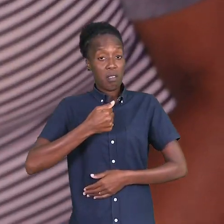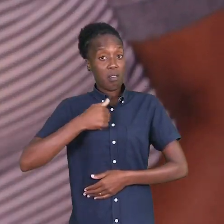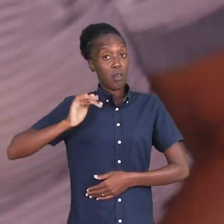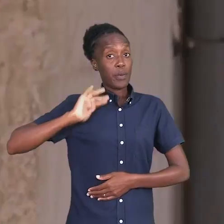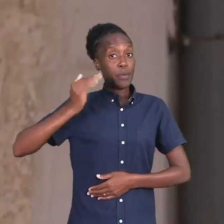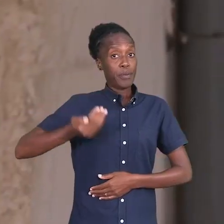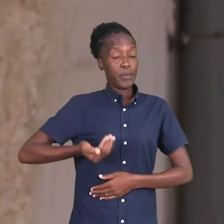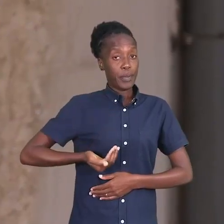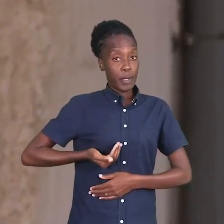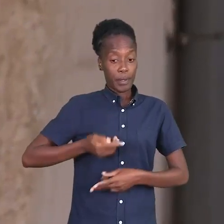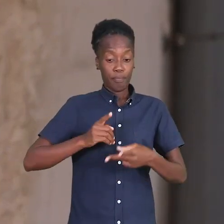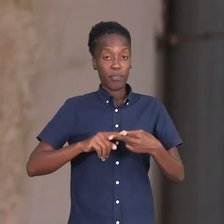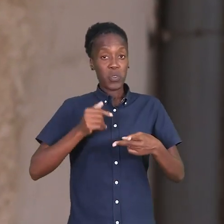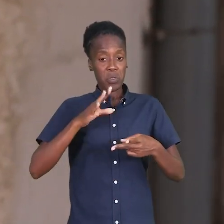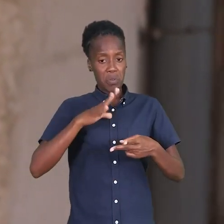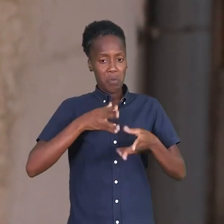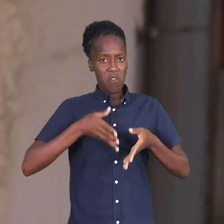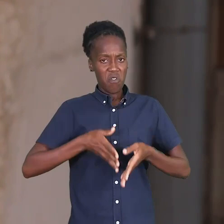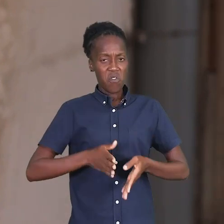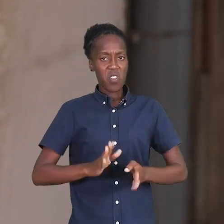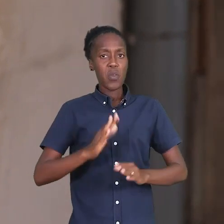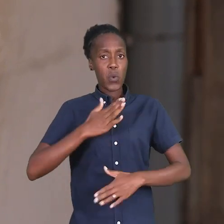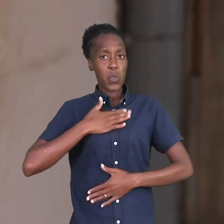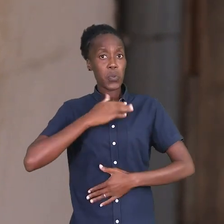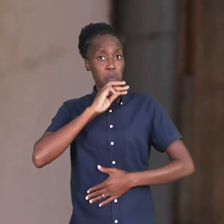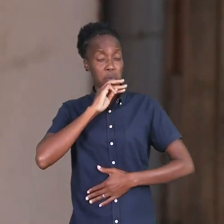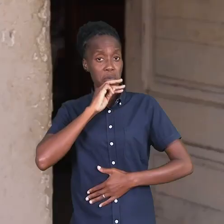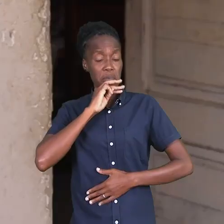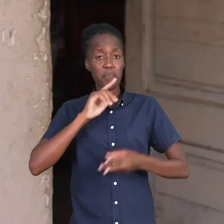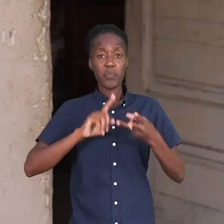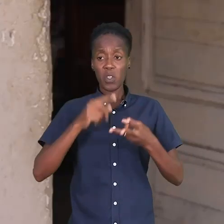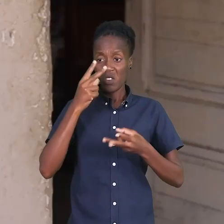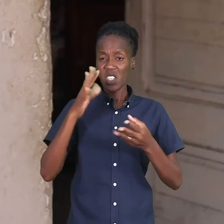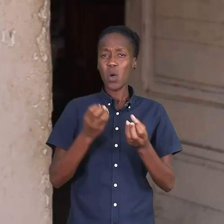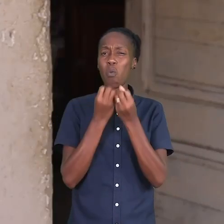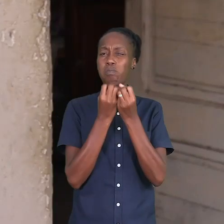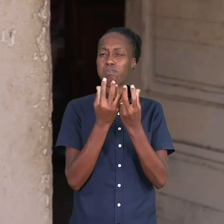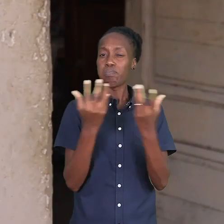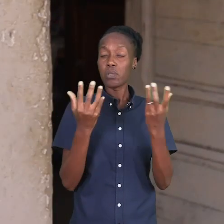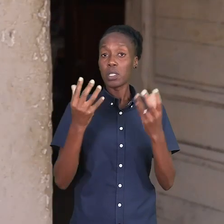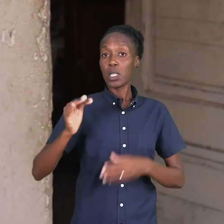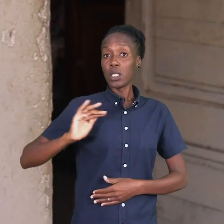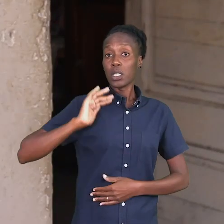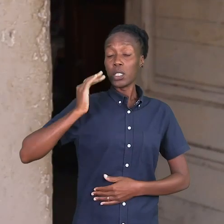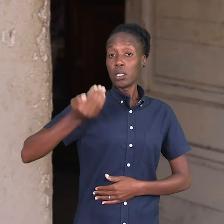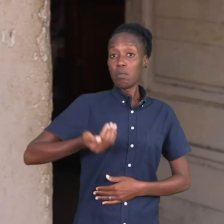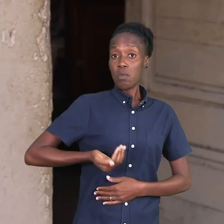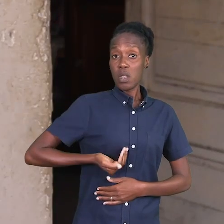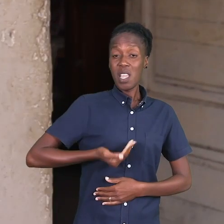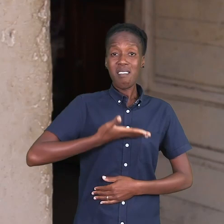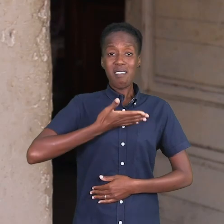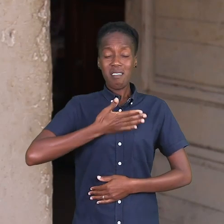Sendo mulher, sendo mãe, vendo muitas senhoras com necessidade